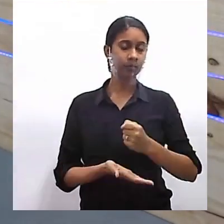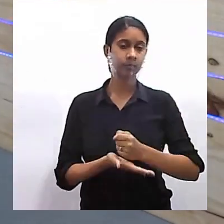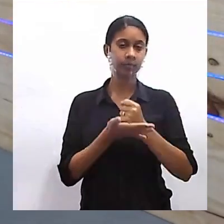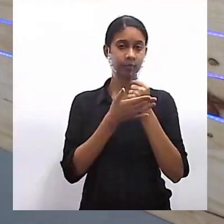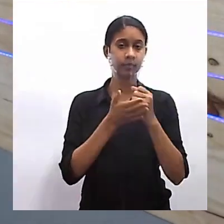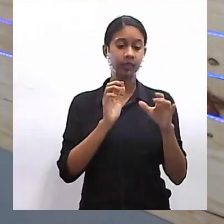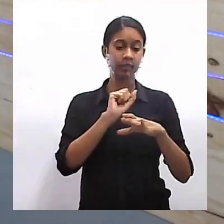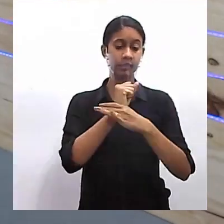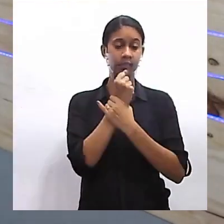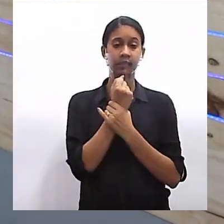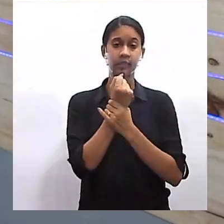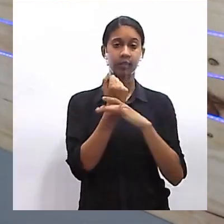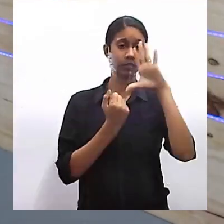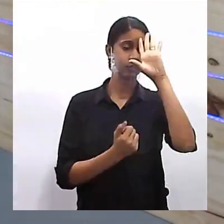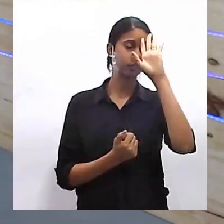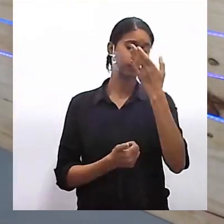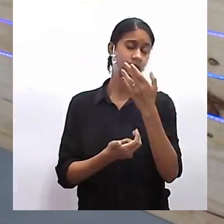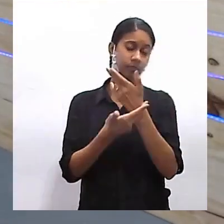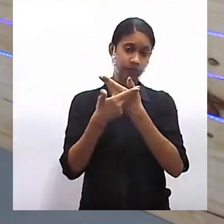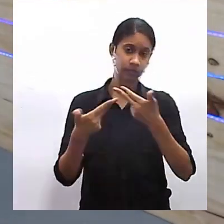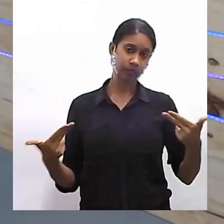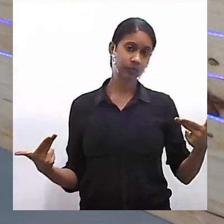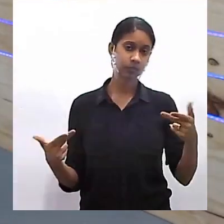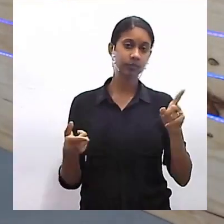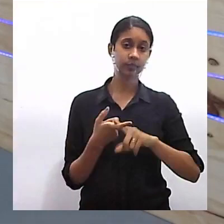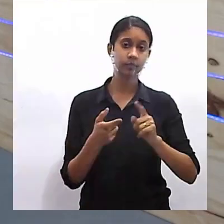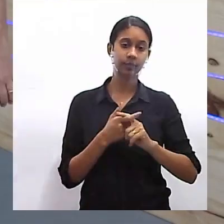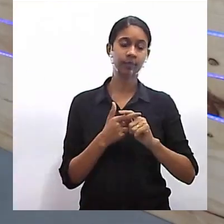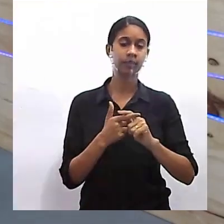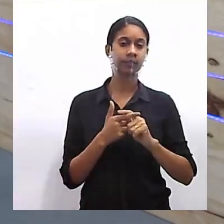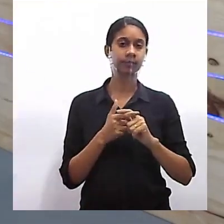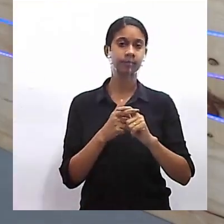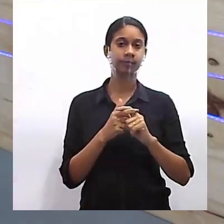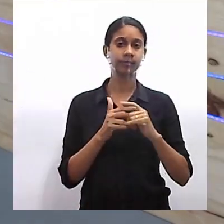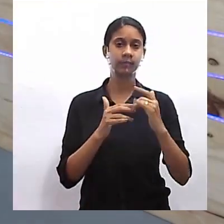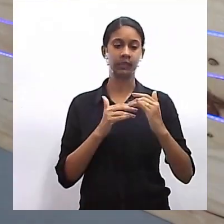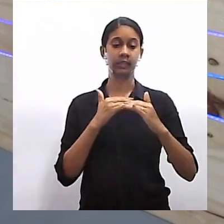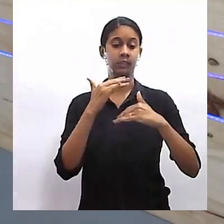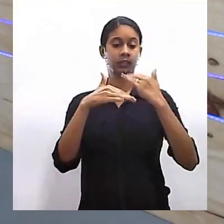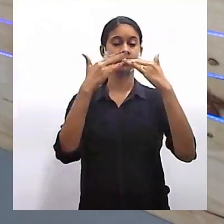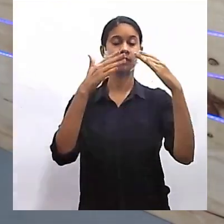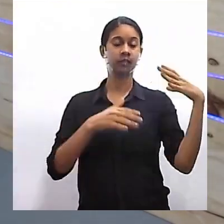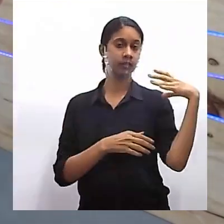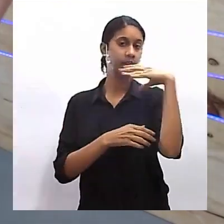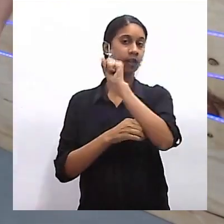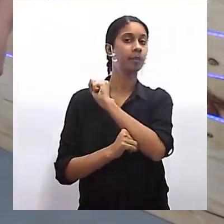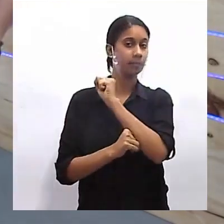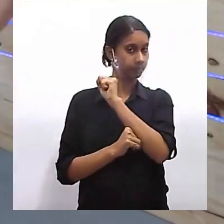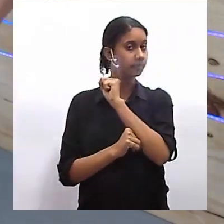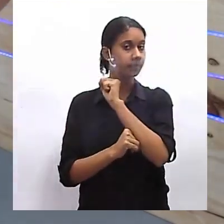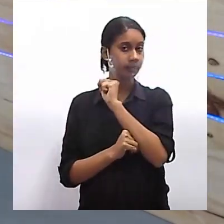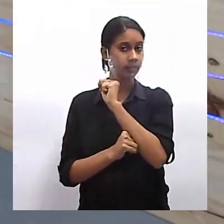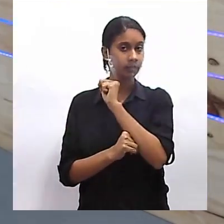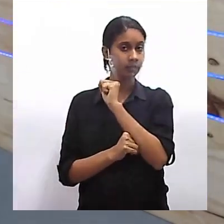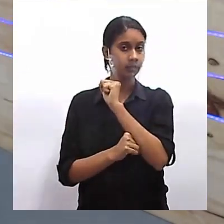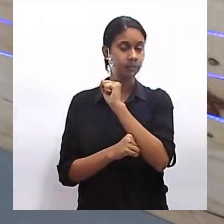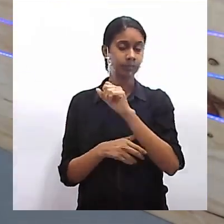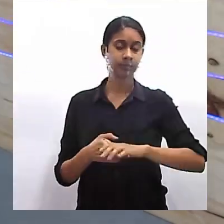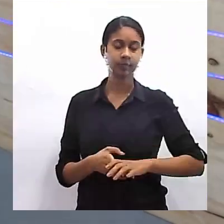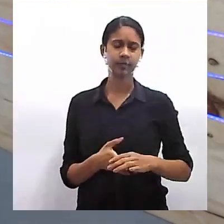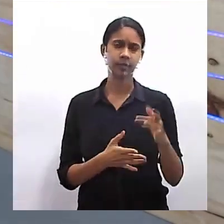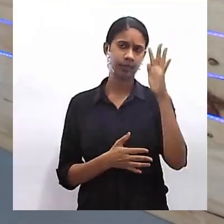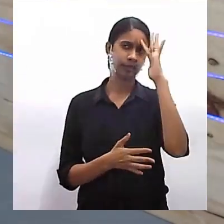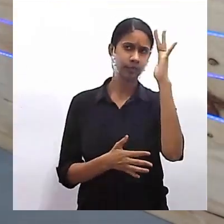tomar decisões. Além disso, aumenta a agilidade do processo e nas entregas. Imagina eu no centro de